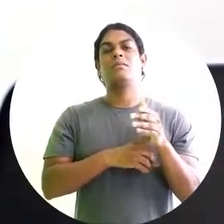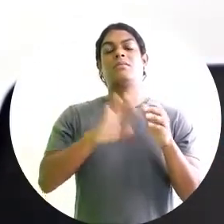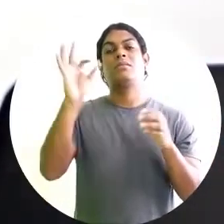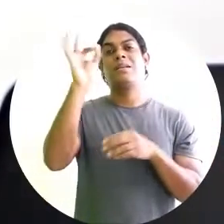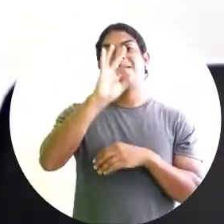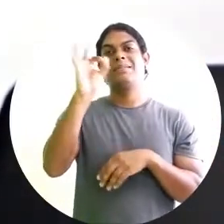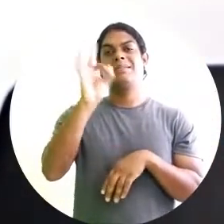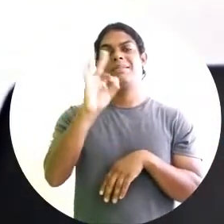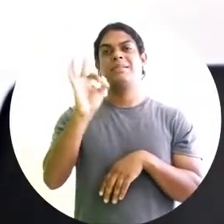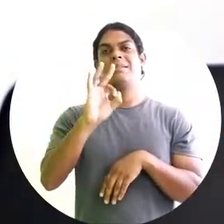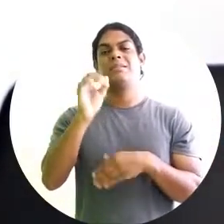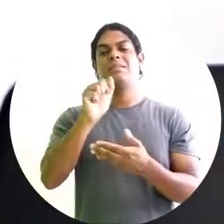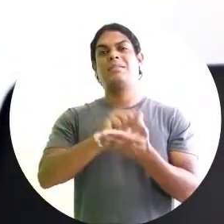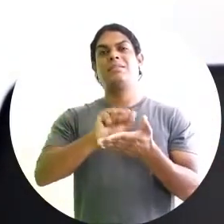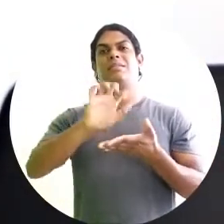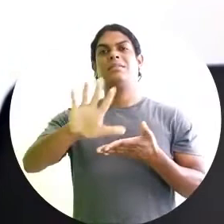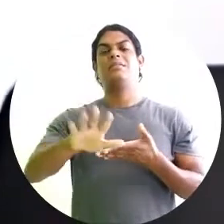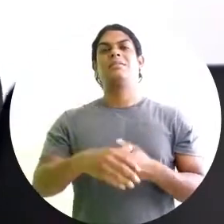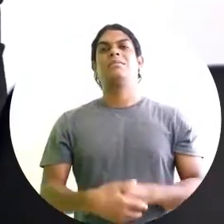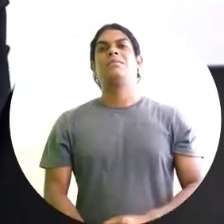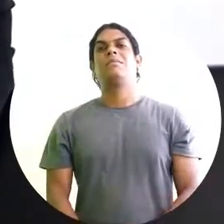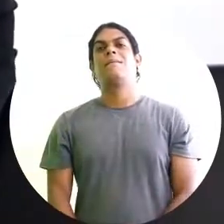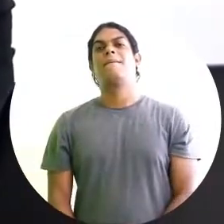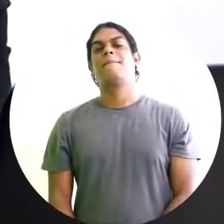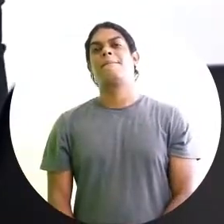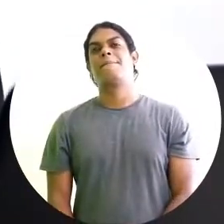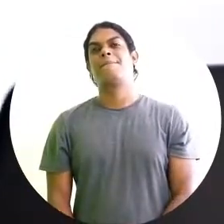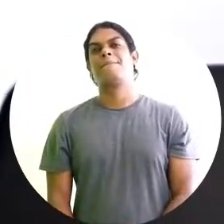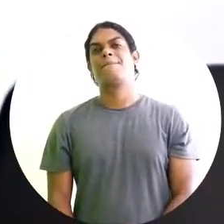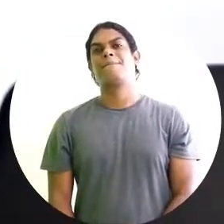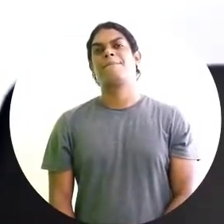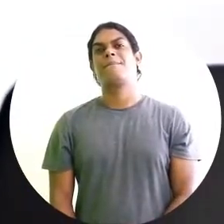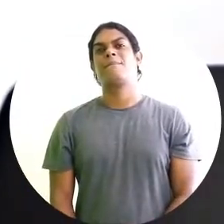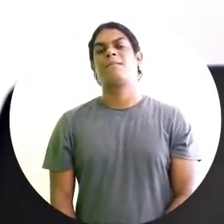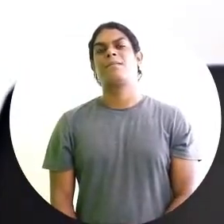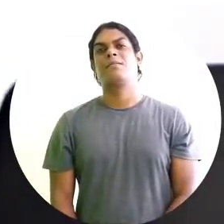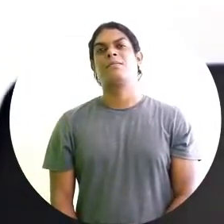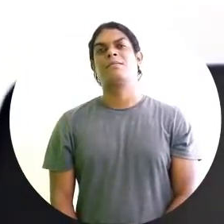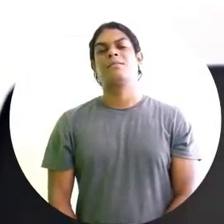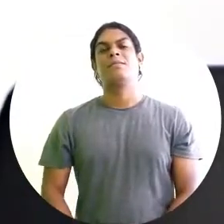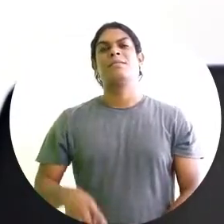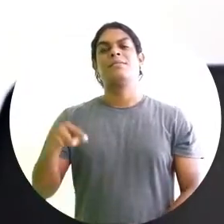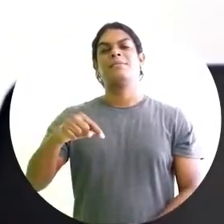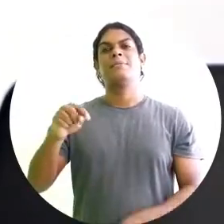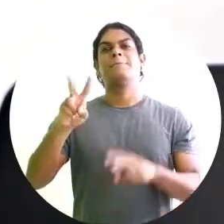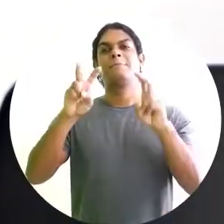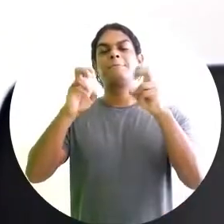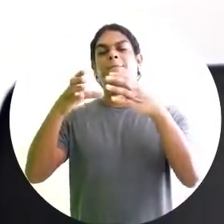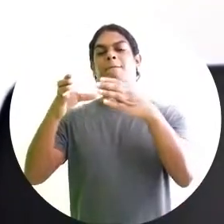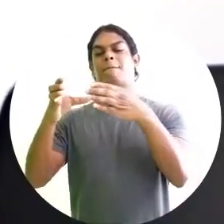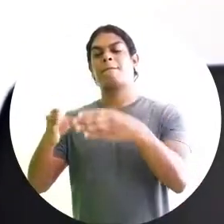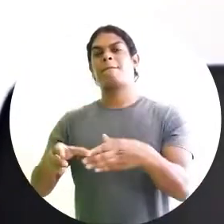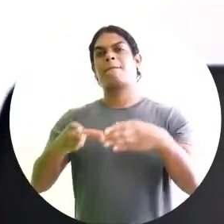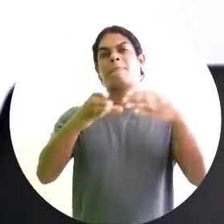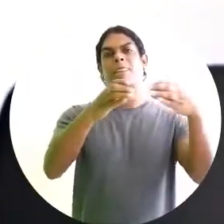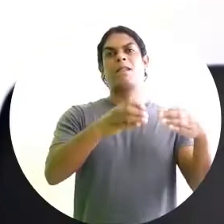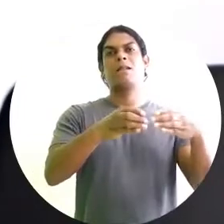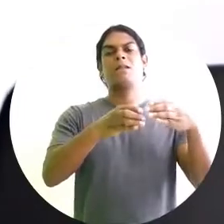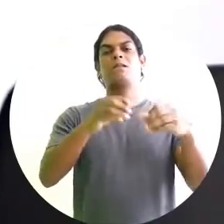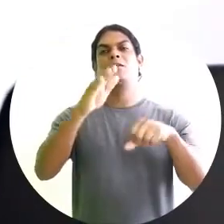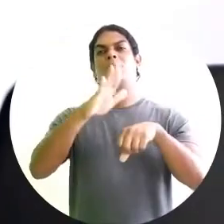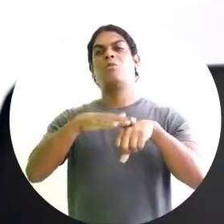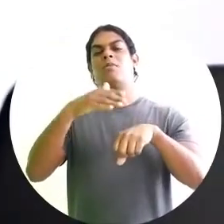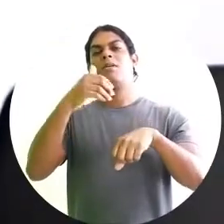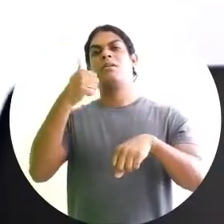desemprego. E com isso ocorre uma discussão. Então, dentro da globalização, dentro daquelas situações sobre transporte de mercadoria,